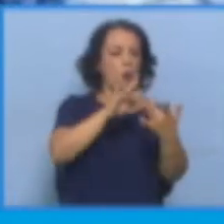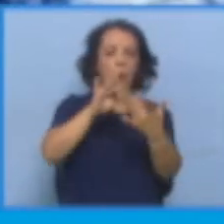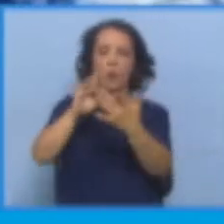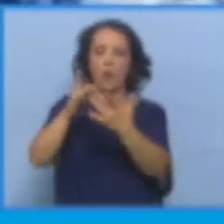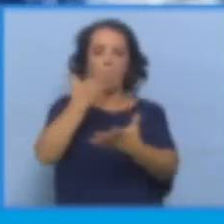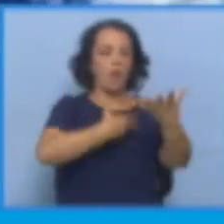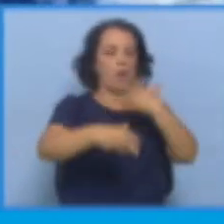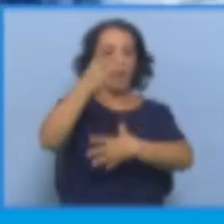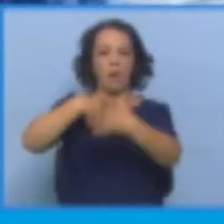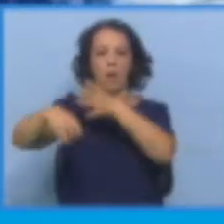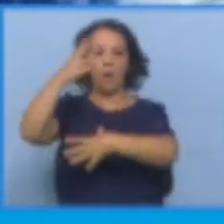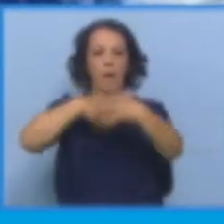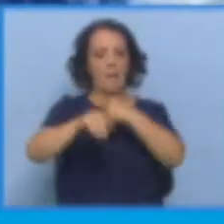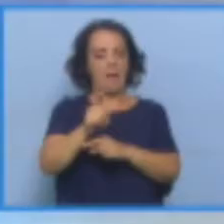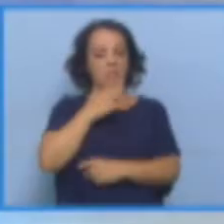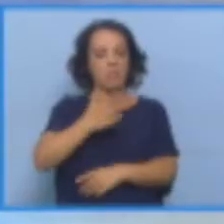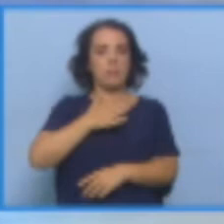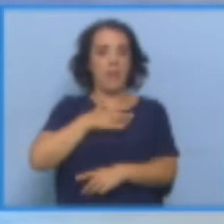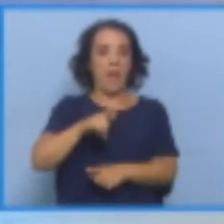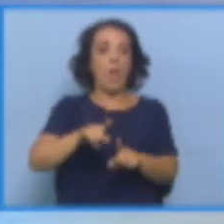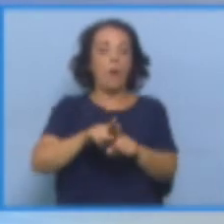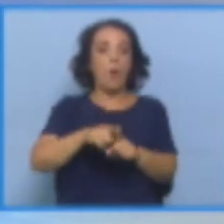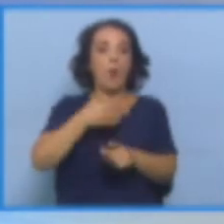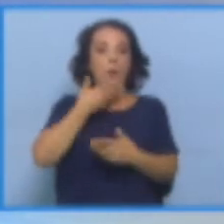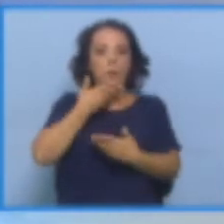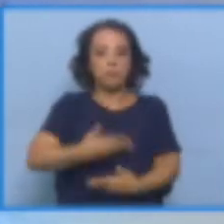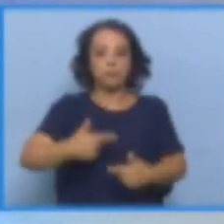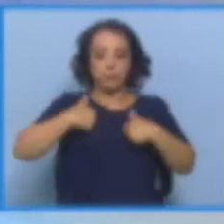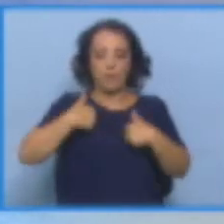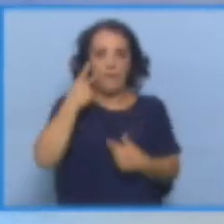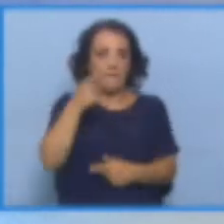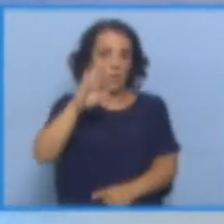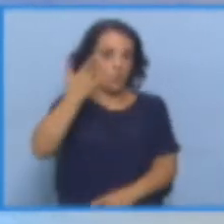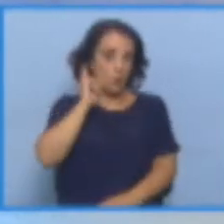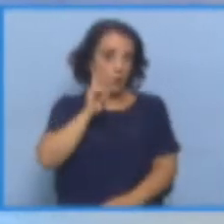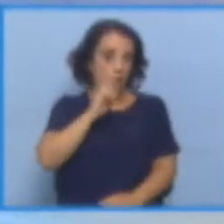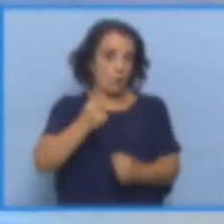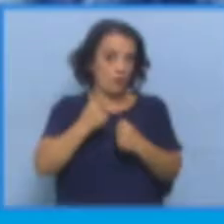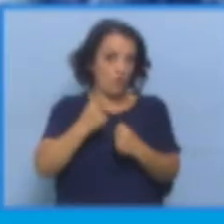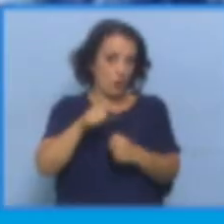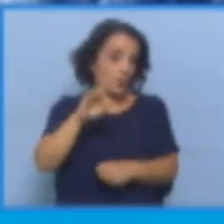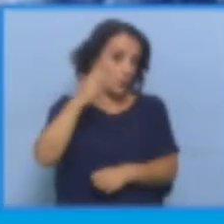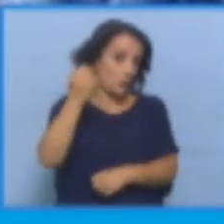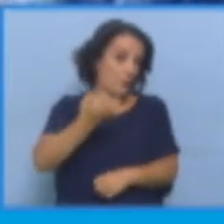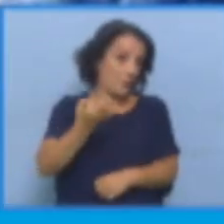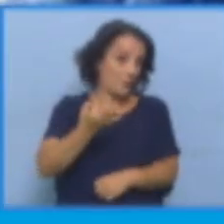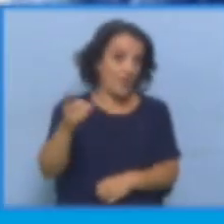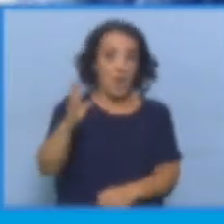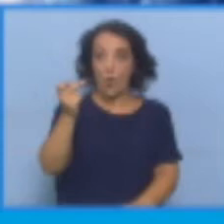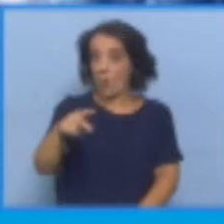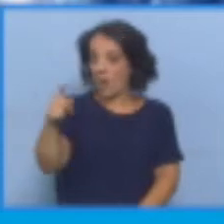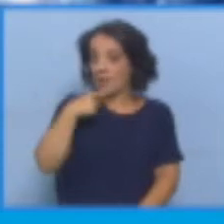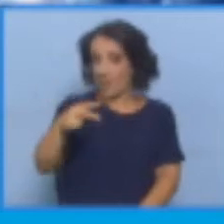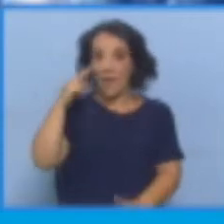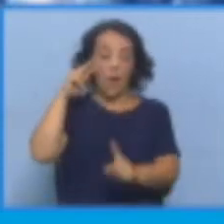cruzam. Aliás, o testemunho, não é? De vida é o mais forte, exatamente, não é? Exatamente. Essa é a parte mais forte. O professor Coelho tem uma visão